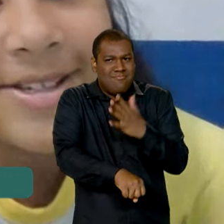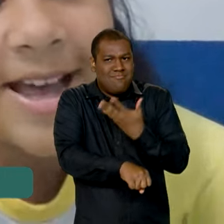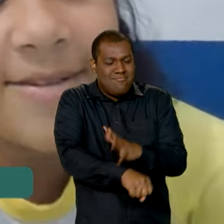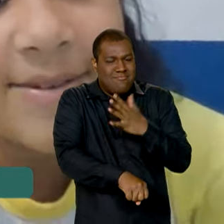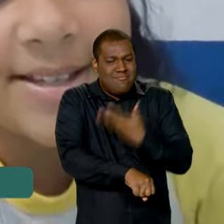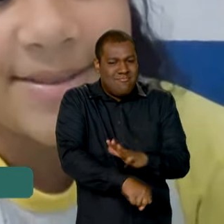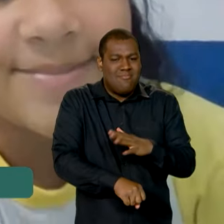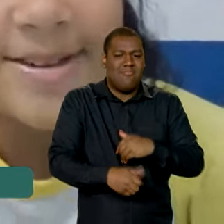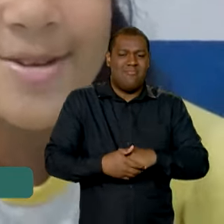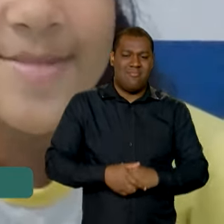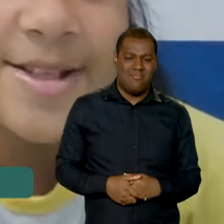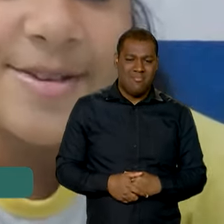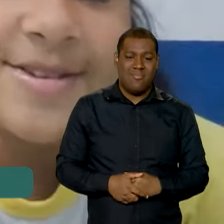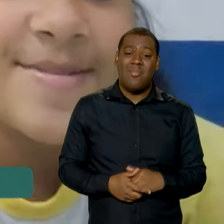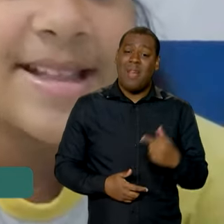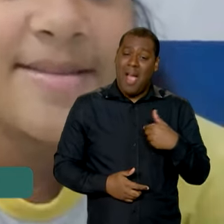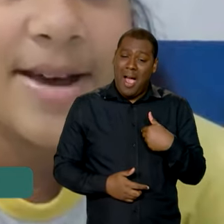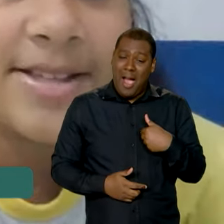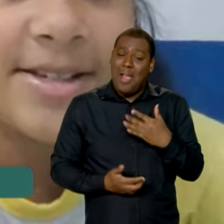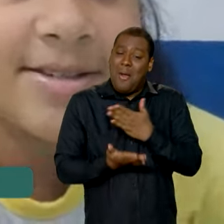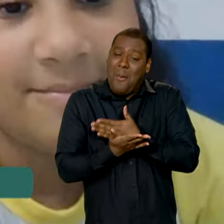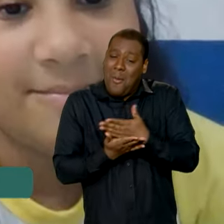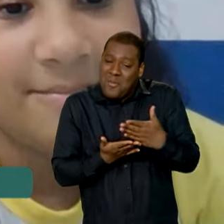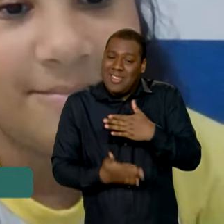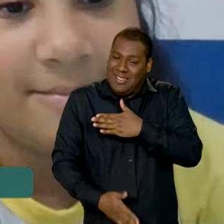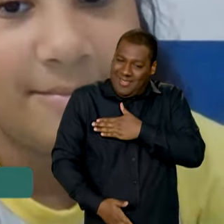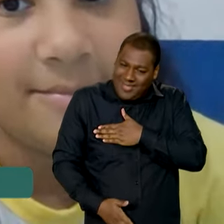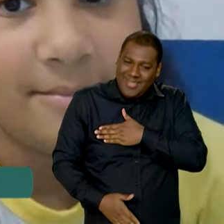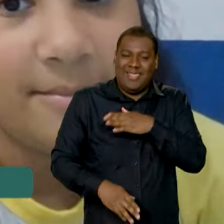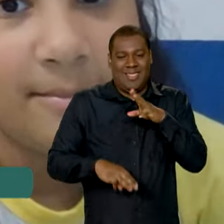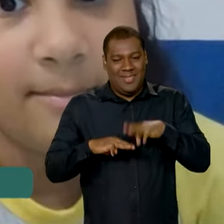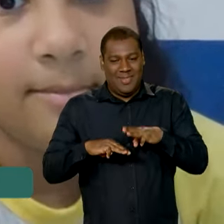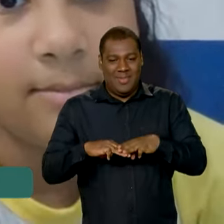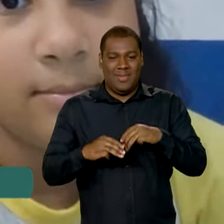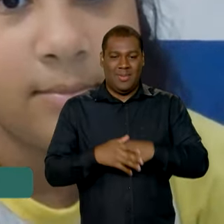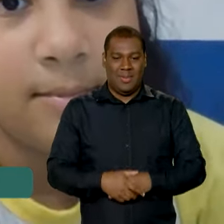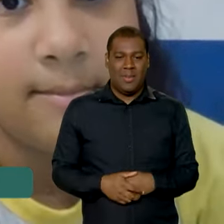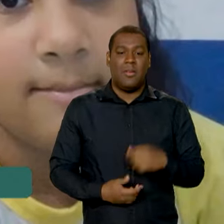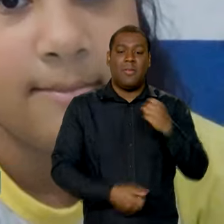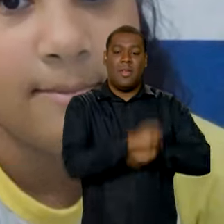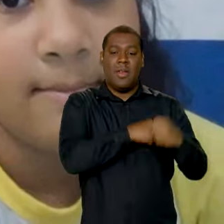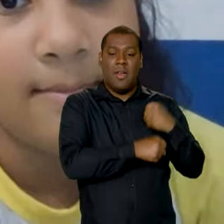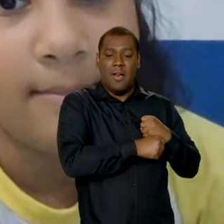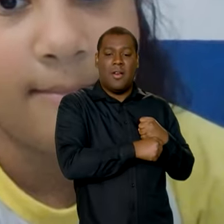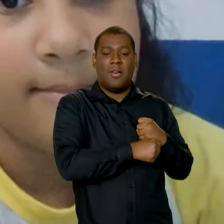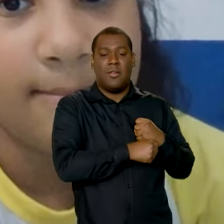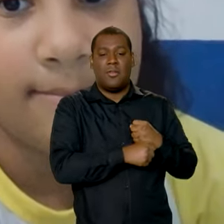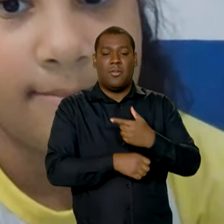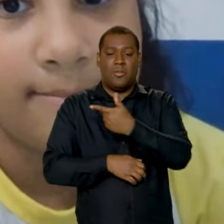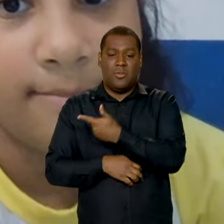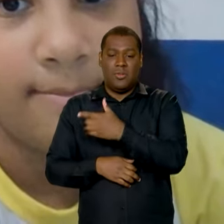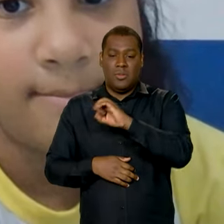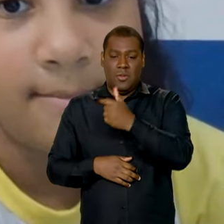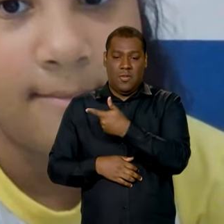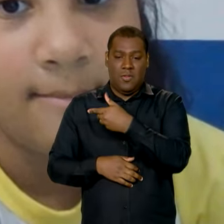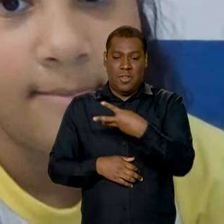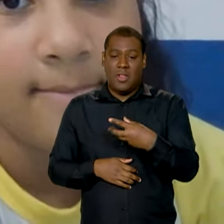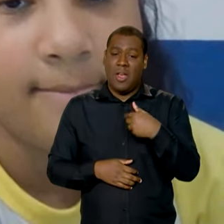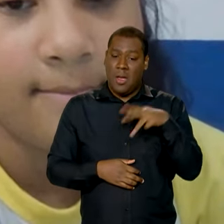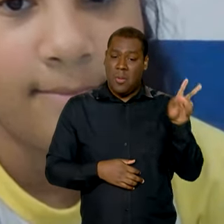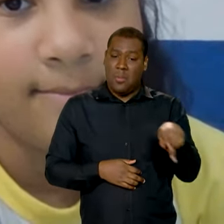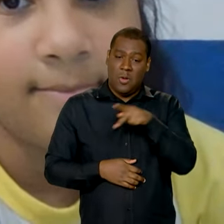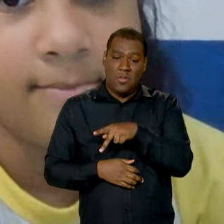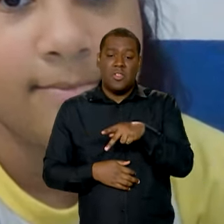eu gostava mais ou menos de matemática. Ano passado eu fui professora da turma do 4º ano, né, e os meus